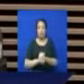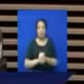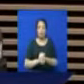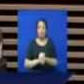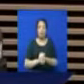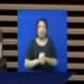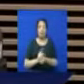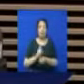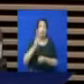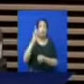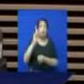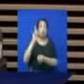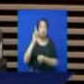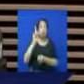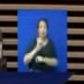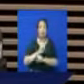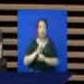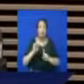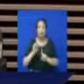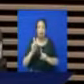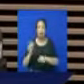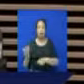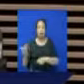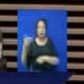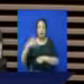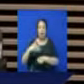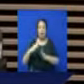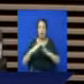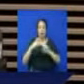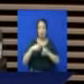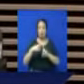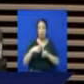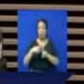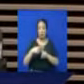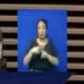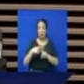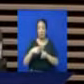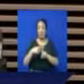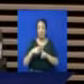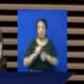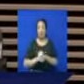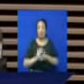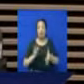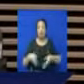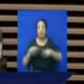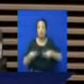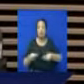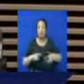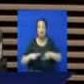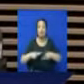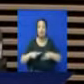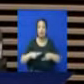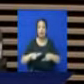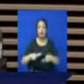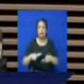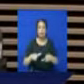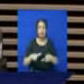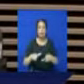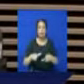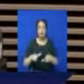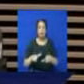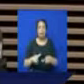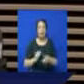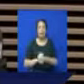igreja, Ele deixou uma tarefa à igreja, chamado de o Ide de Jesus, que está lá no final de São Mateus. E esse